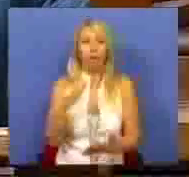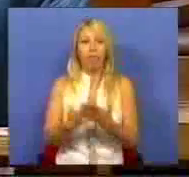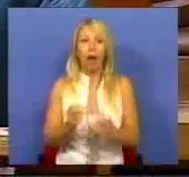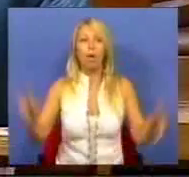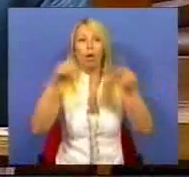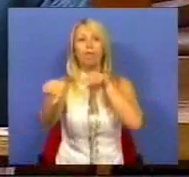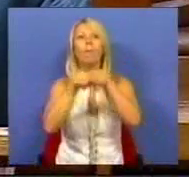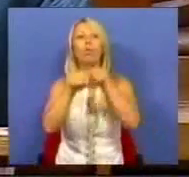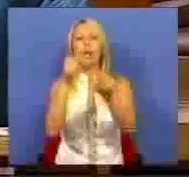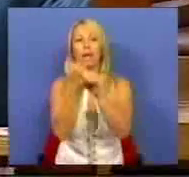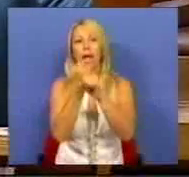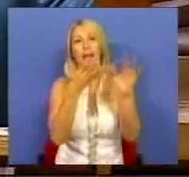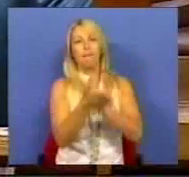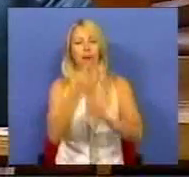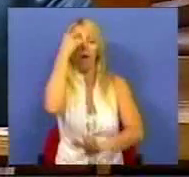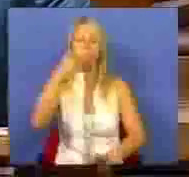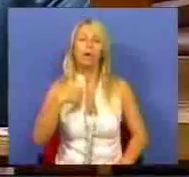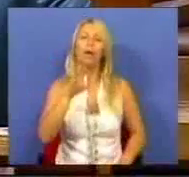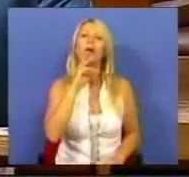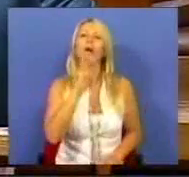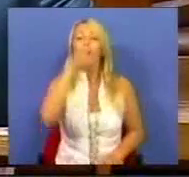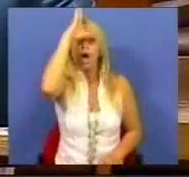emprego. Bem sei que o Governo responde sempre com a